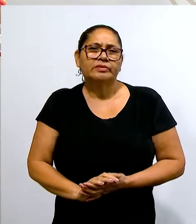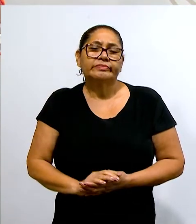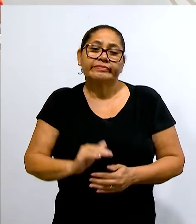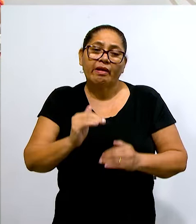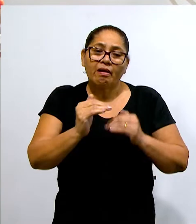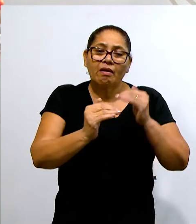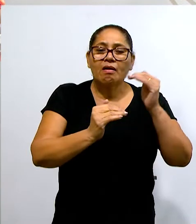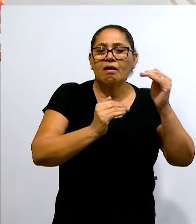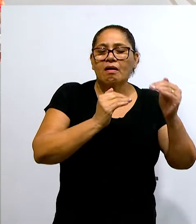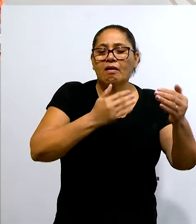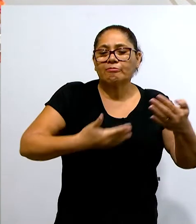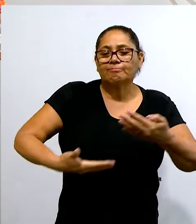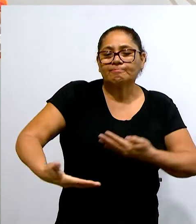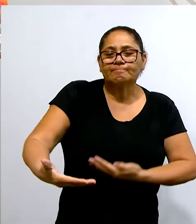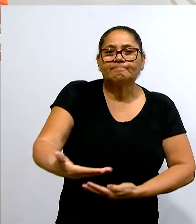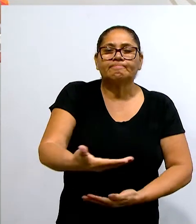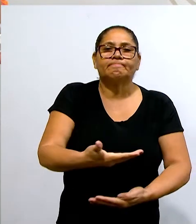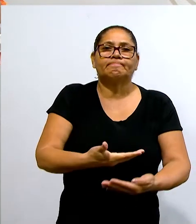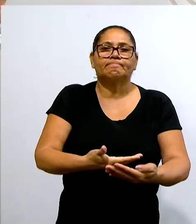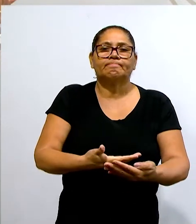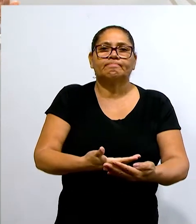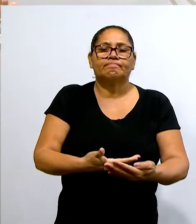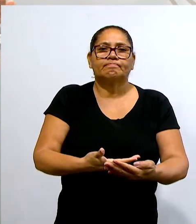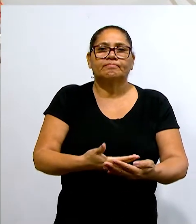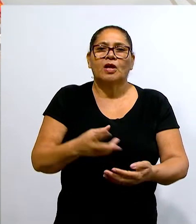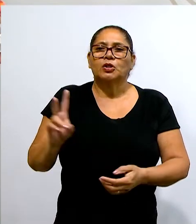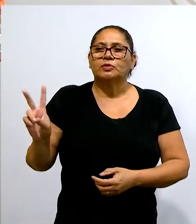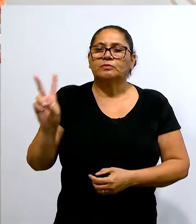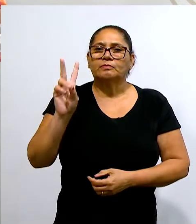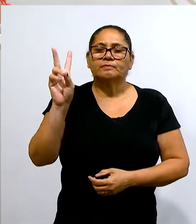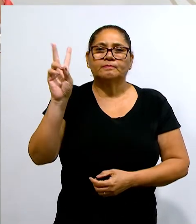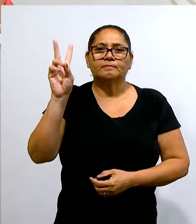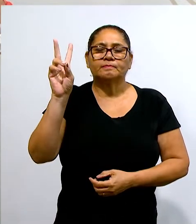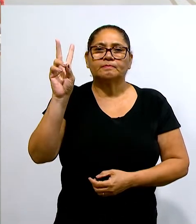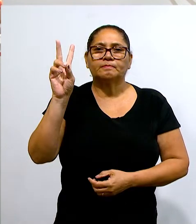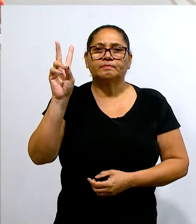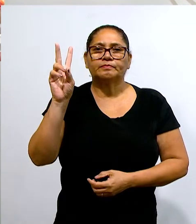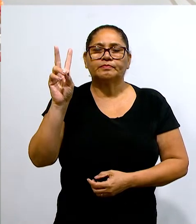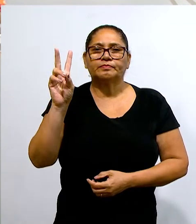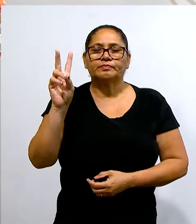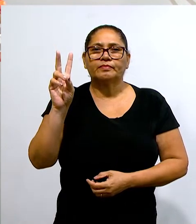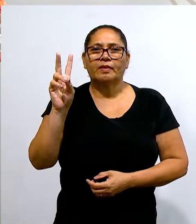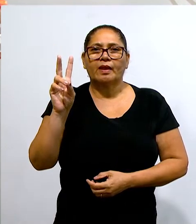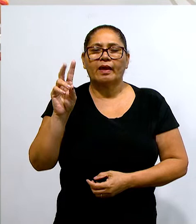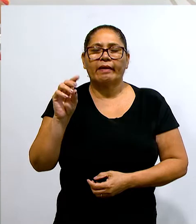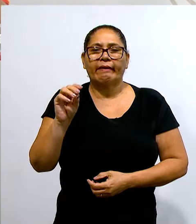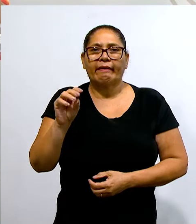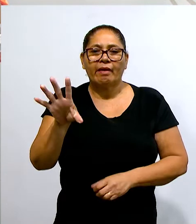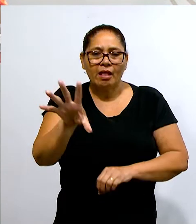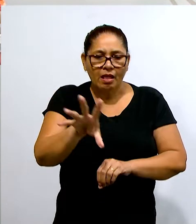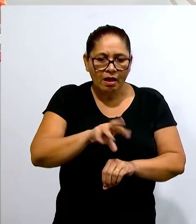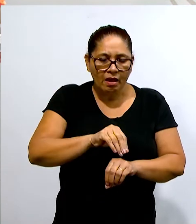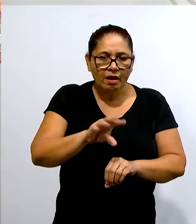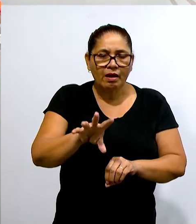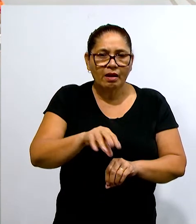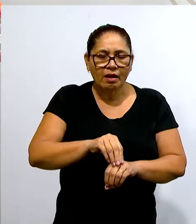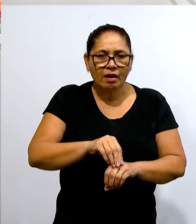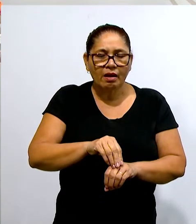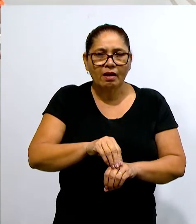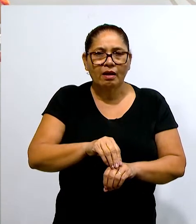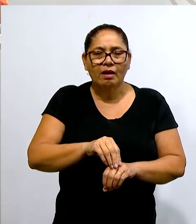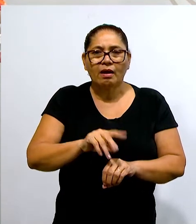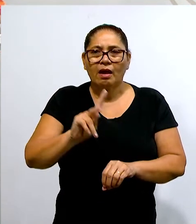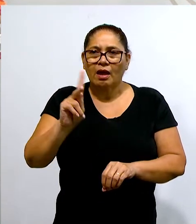de interatividade, de valorização e reconhecimento da heterogeneidade dentro da sala de